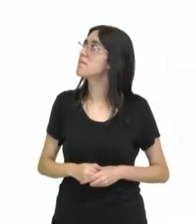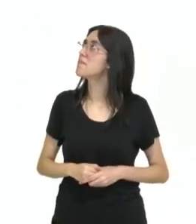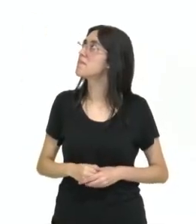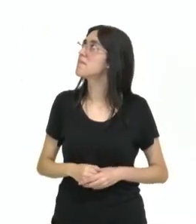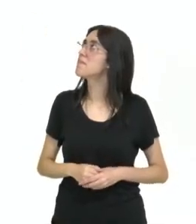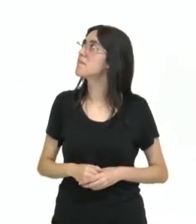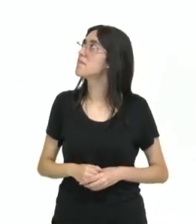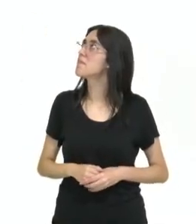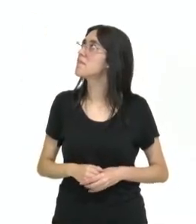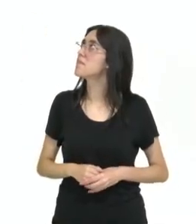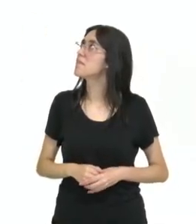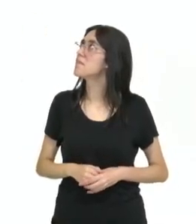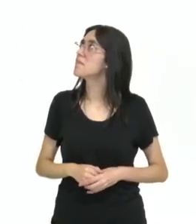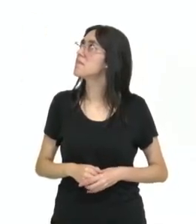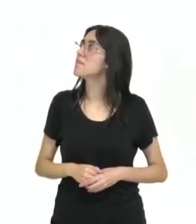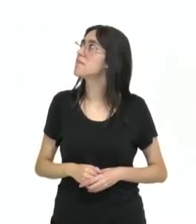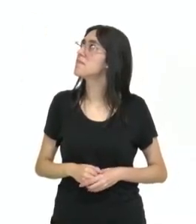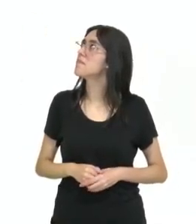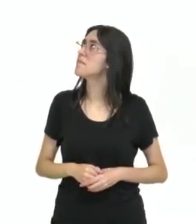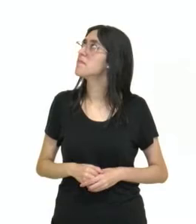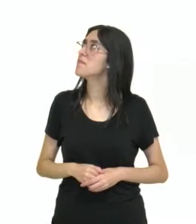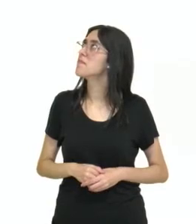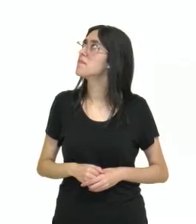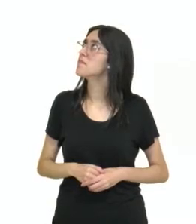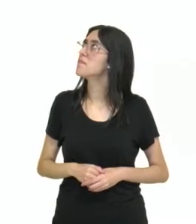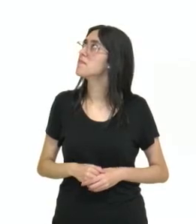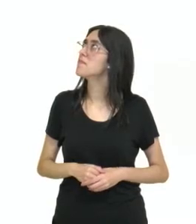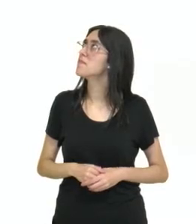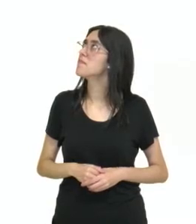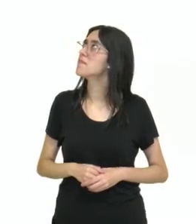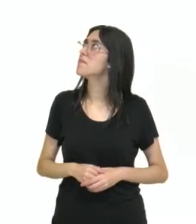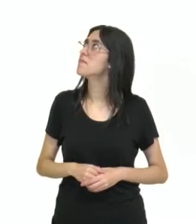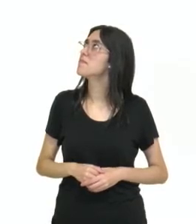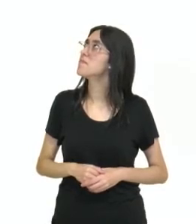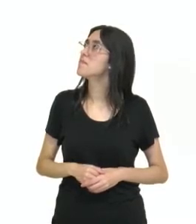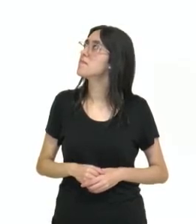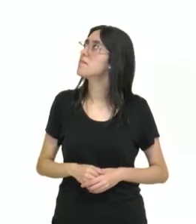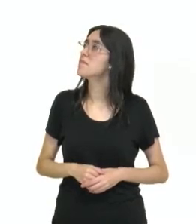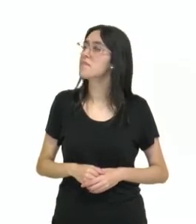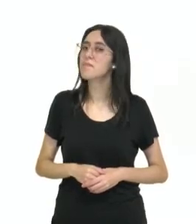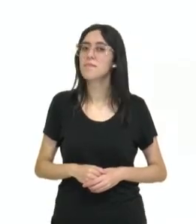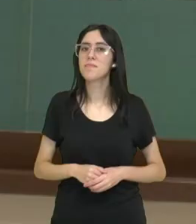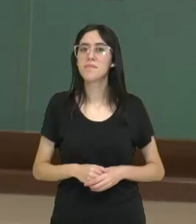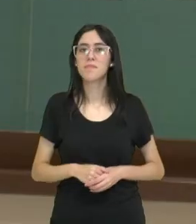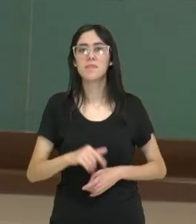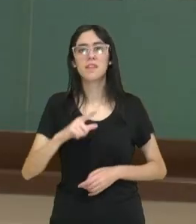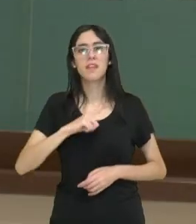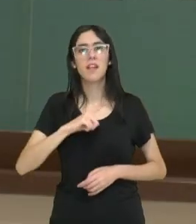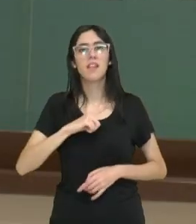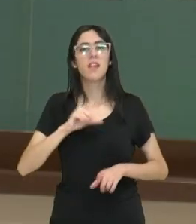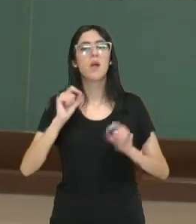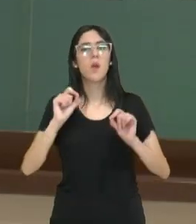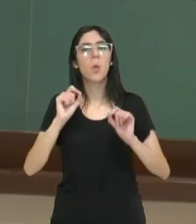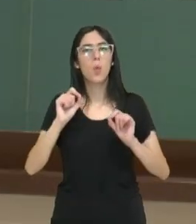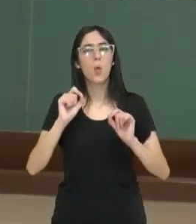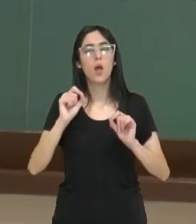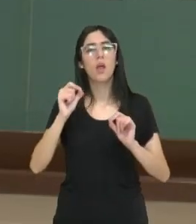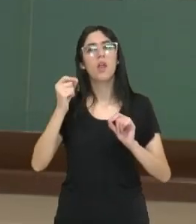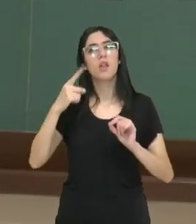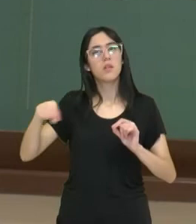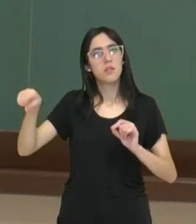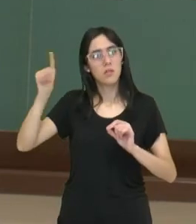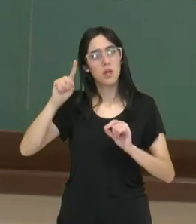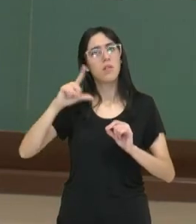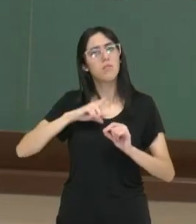tarde sin olvidar el trabajo ni los estudios. Sin olvidar quer dizer, sem esquecer o trabalho e